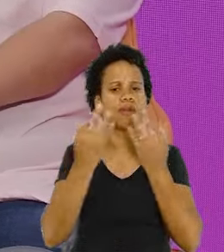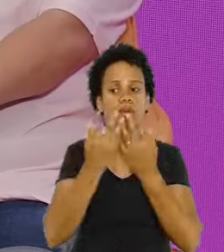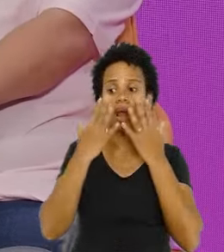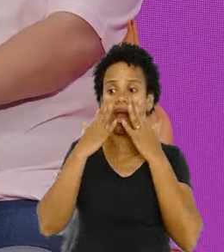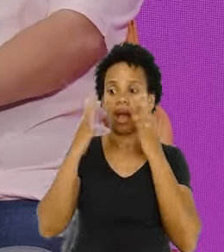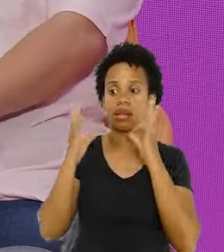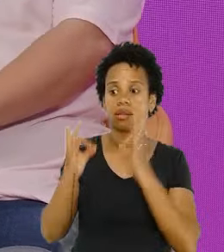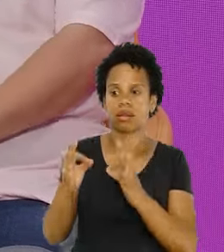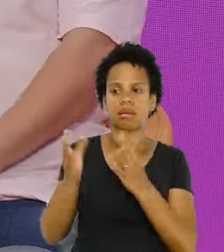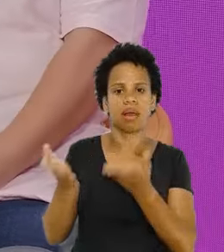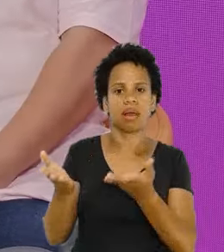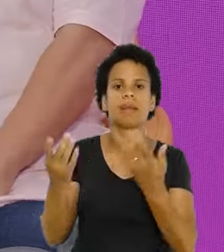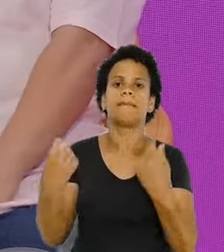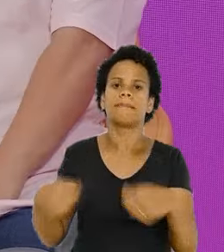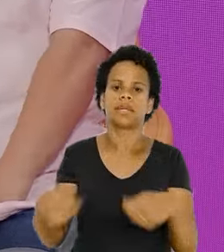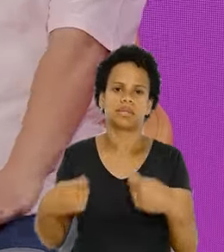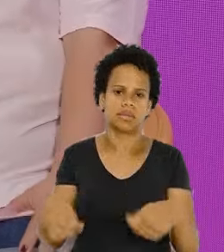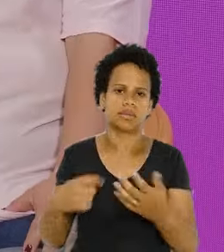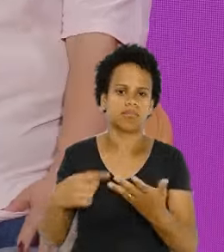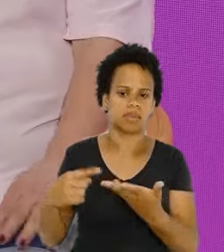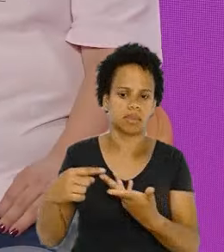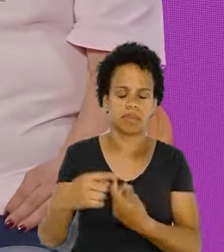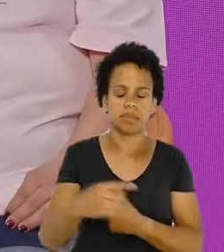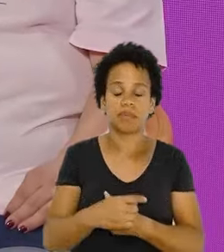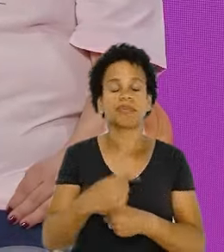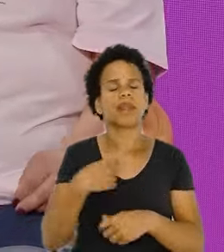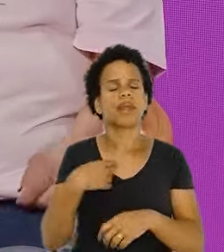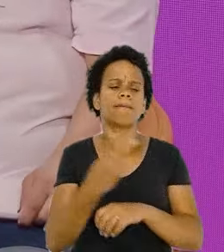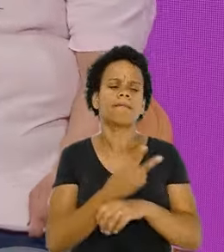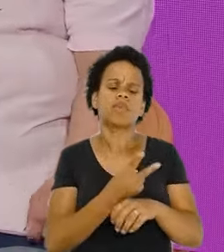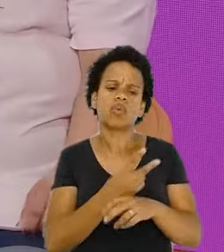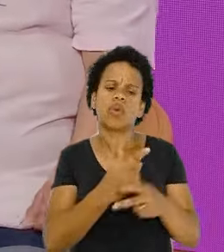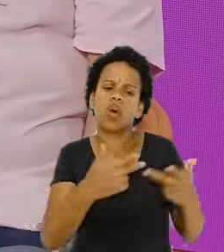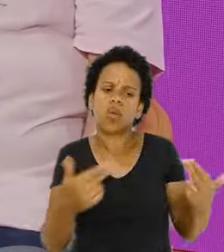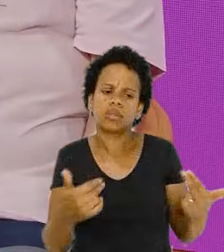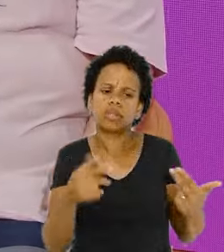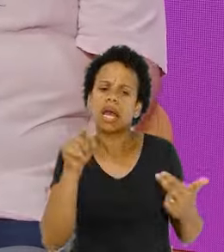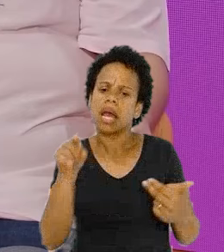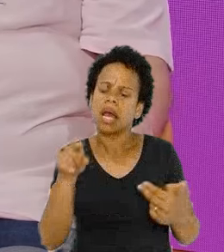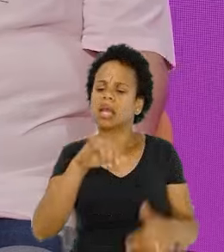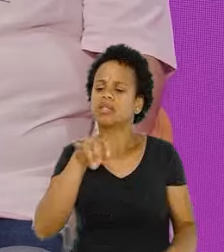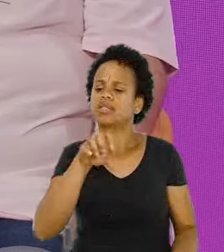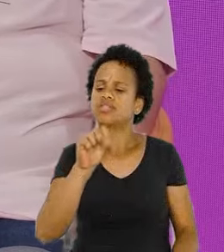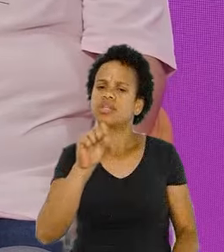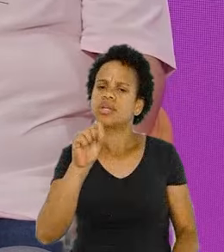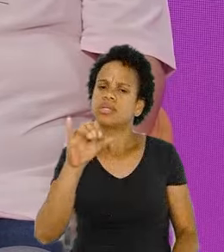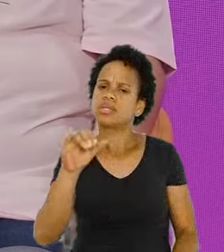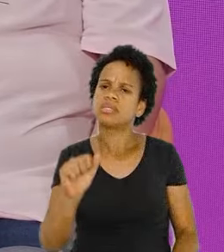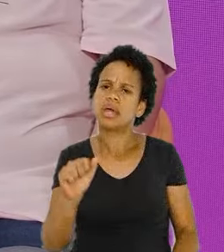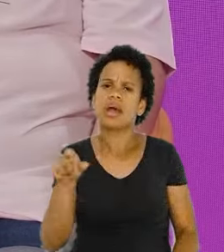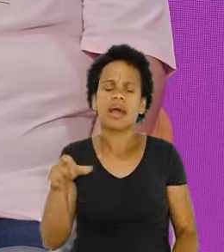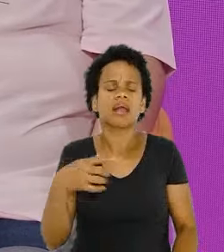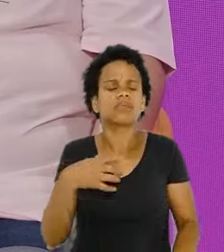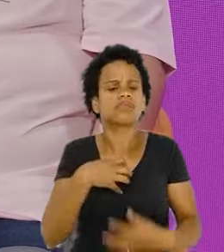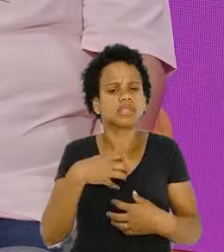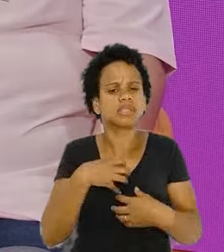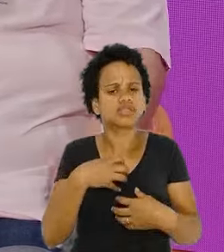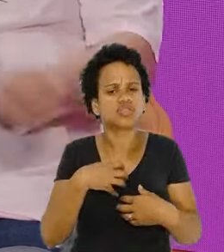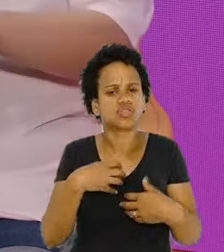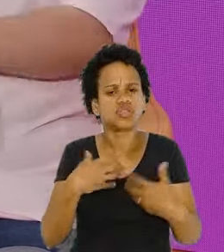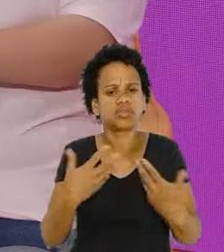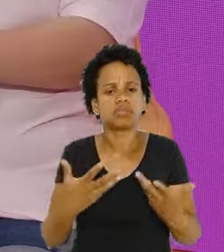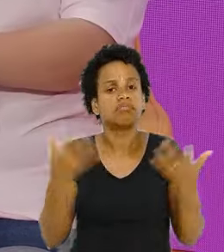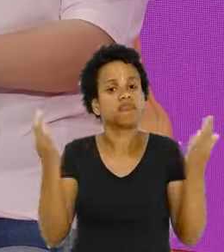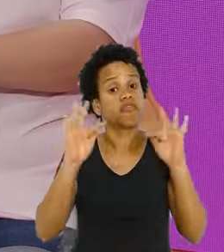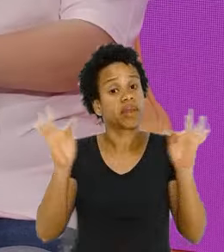às necessidades dela fomos buscar algo que desce para Jéssica alguma coisa que ela pudesse ficar